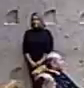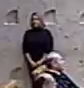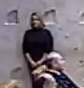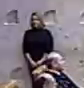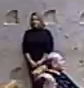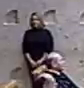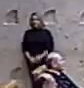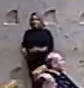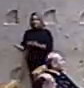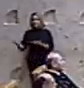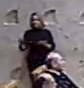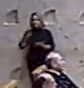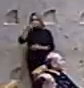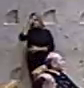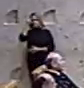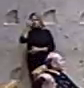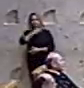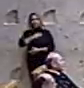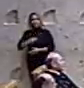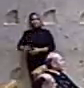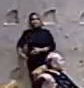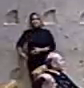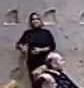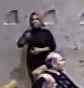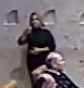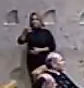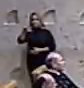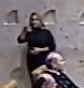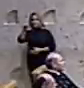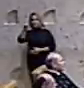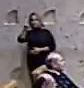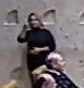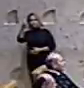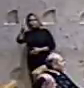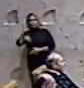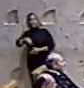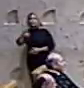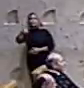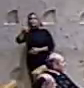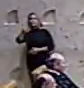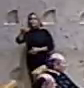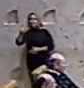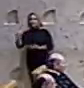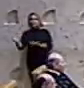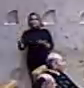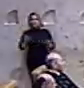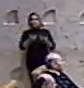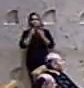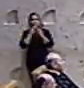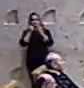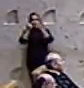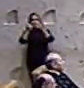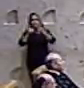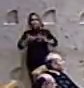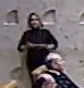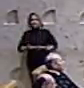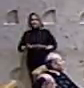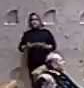Convido Sua Excelência o Senhor Ministro Celso de Mello, decano do Supremo Tribunal Federal,